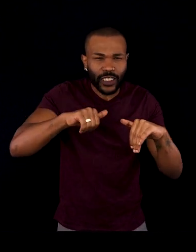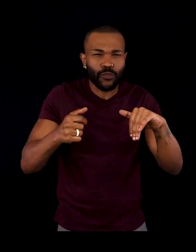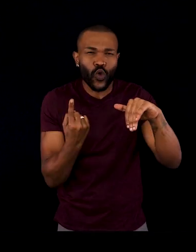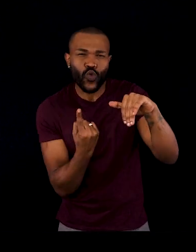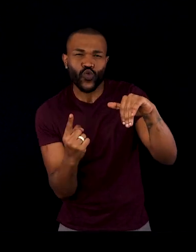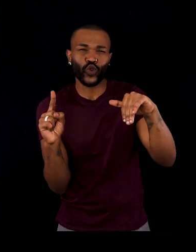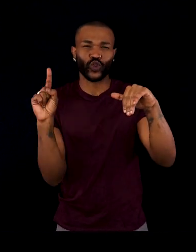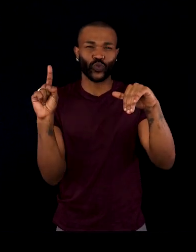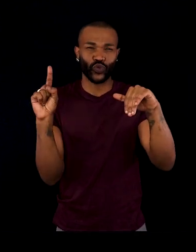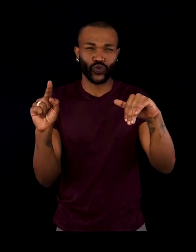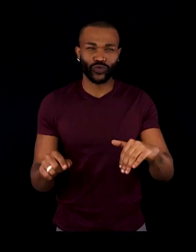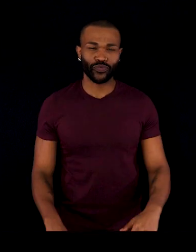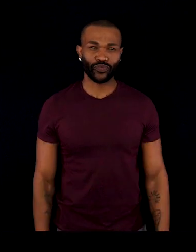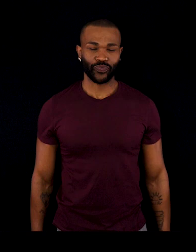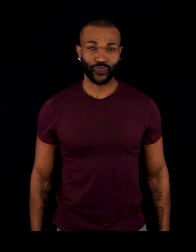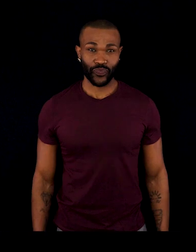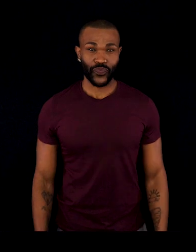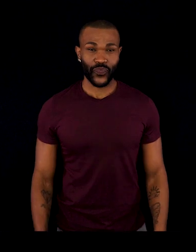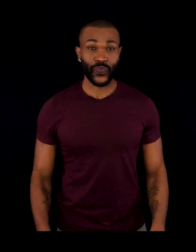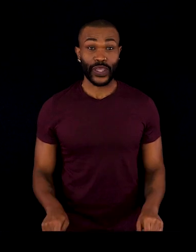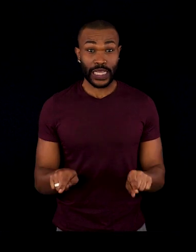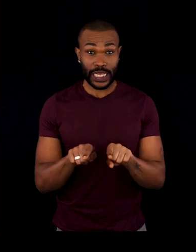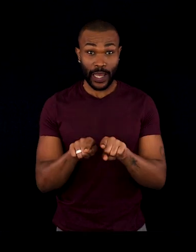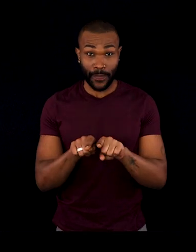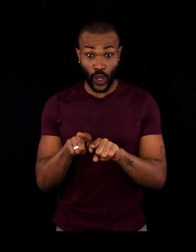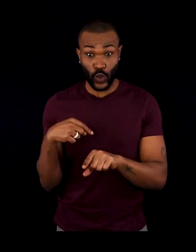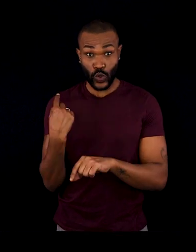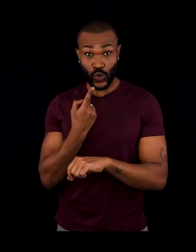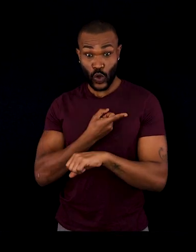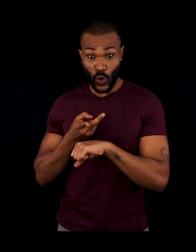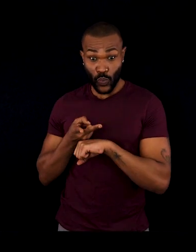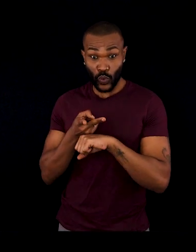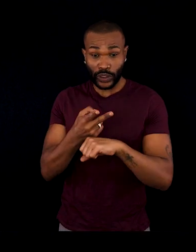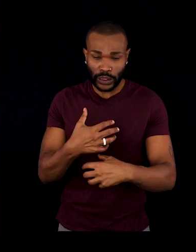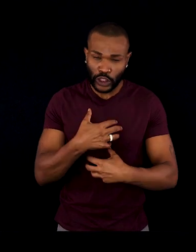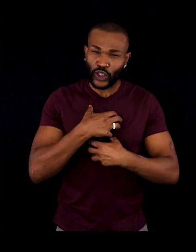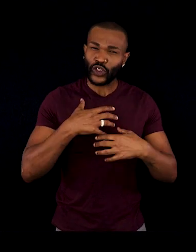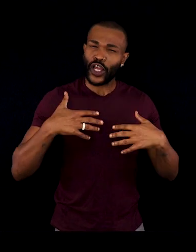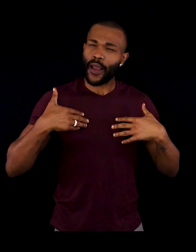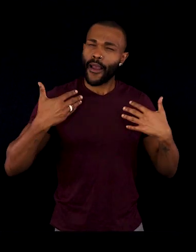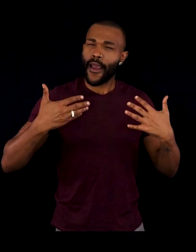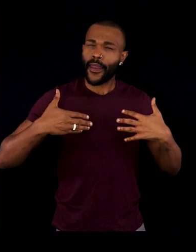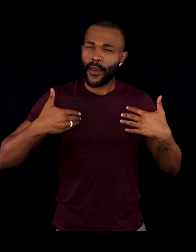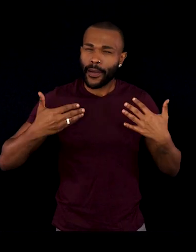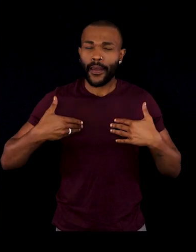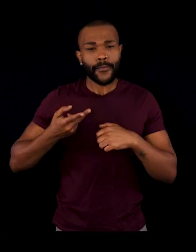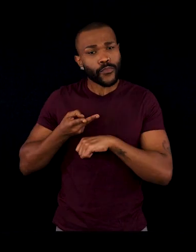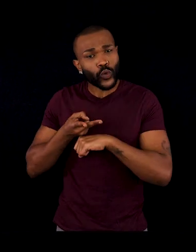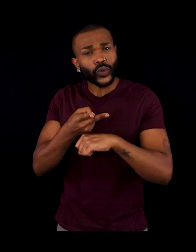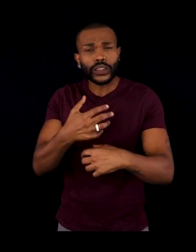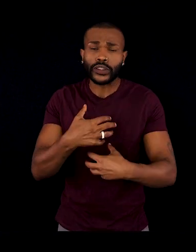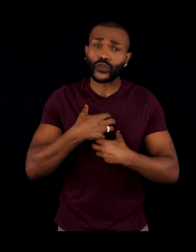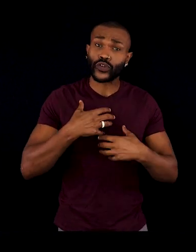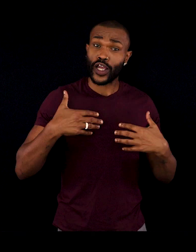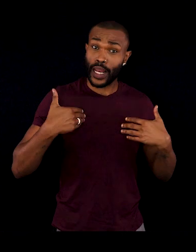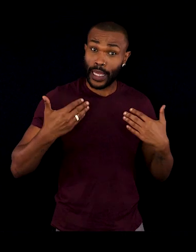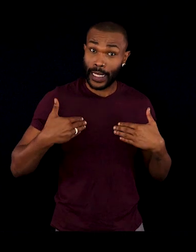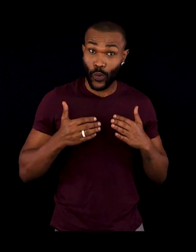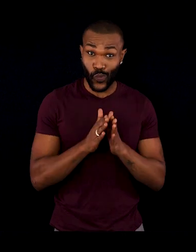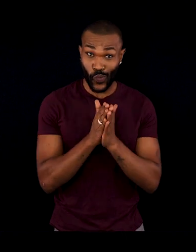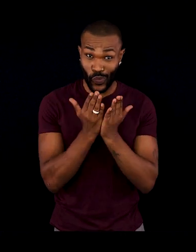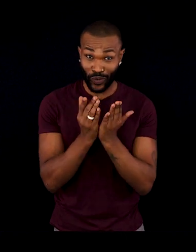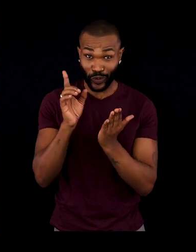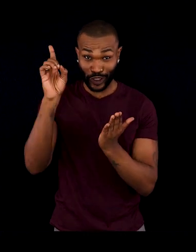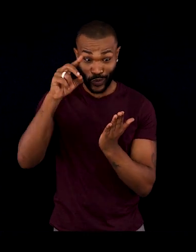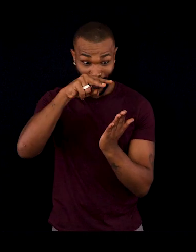fundo. A grande busca para a gente é a alegria. Tem de procurar alegria. Se você lê a